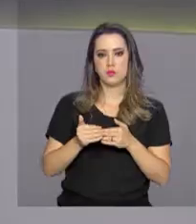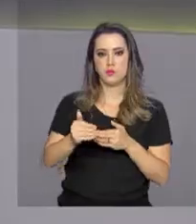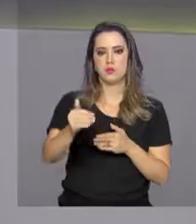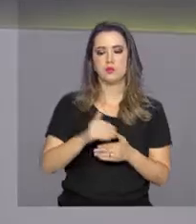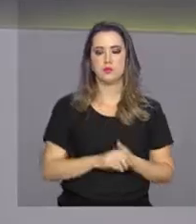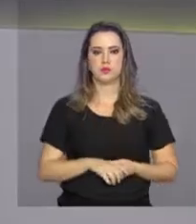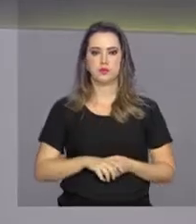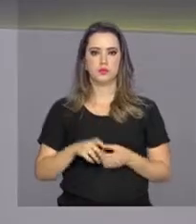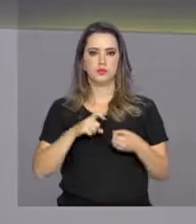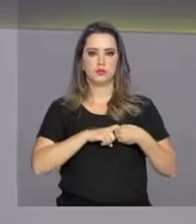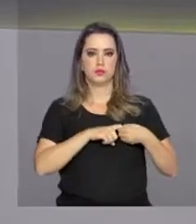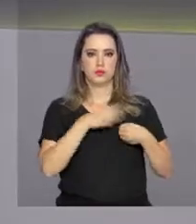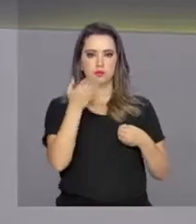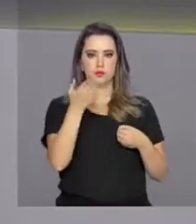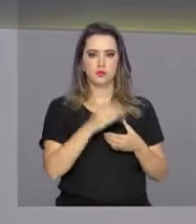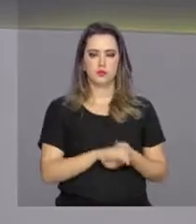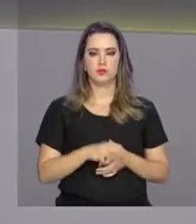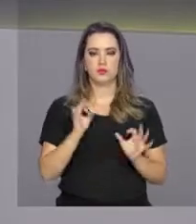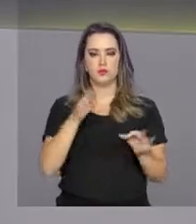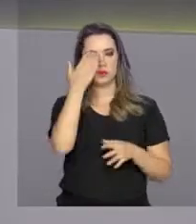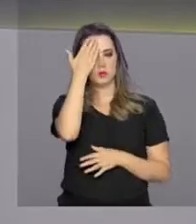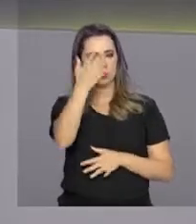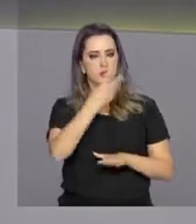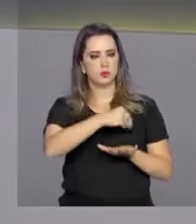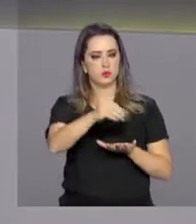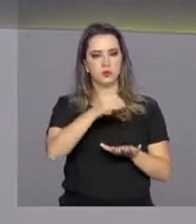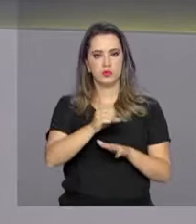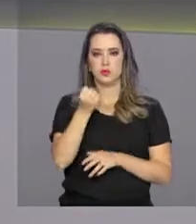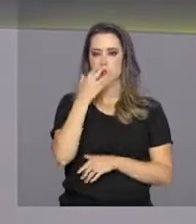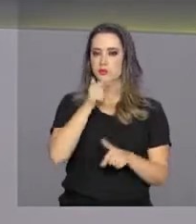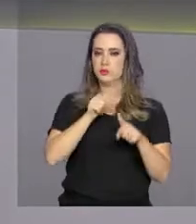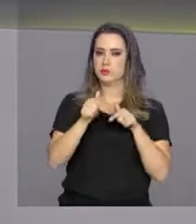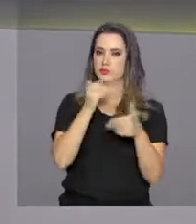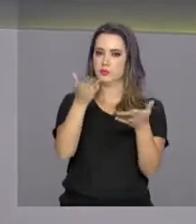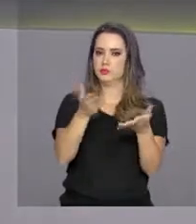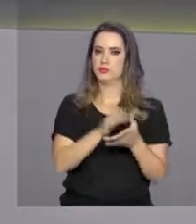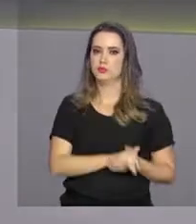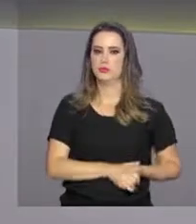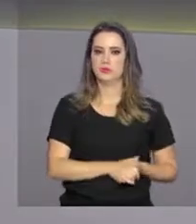Alessandra. Obrigada, Pablo, pelas informações. Um bom trabalho para você.